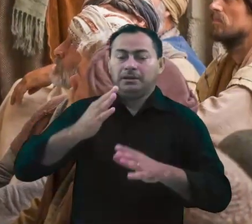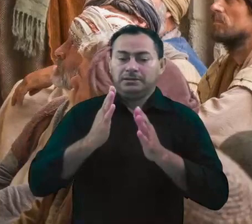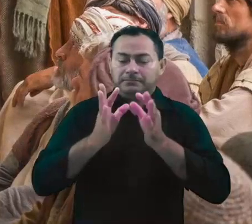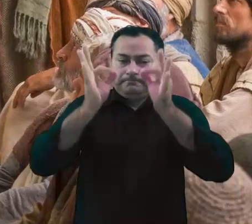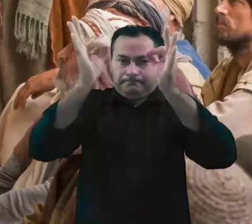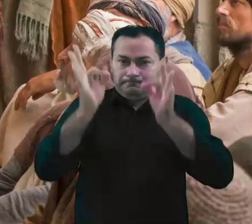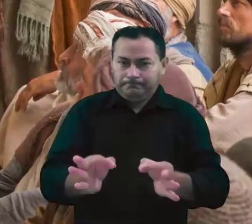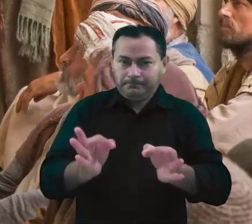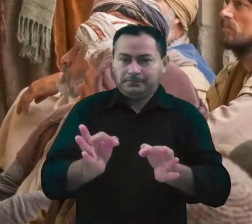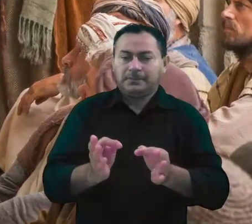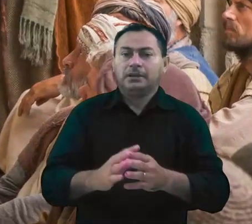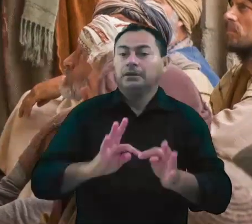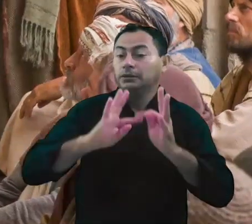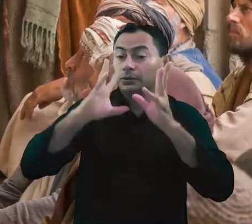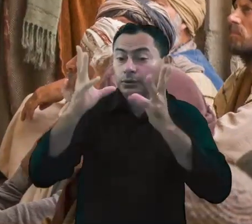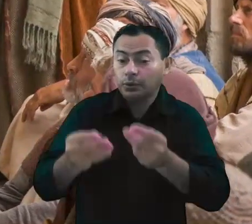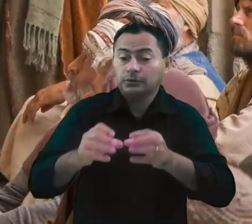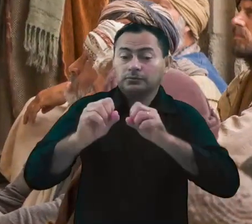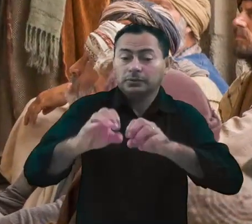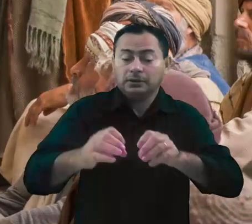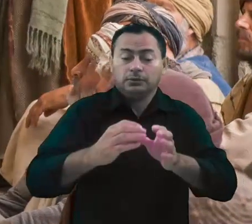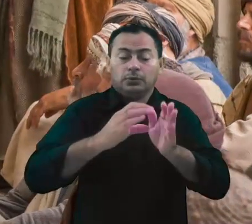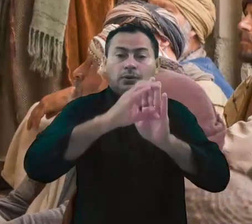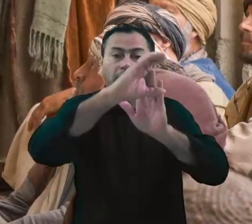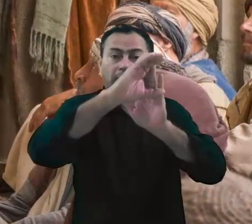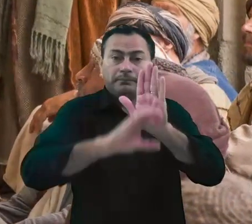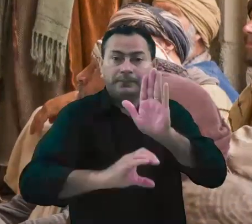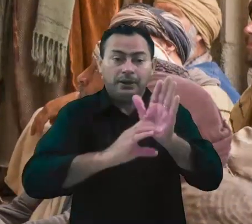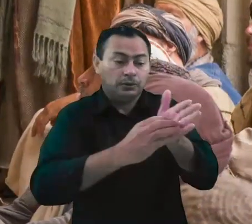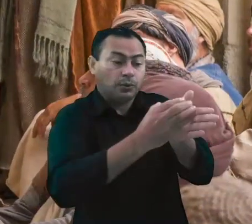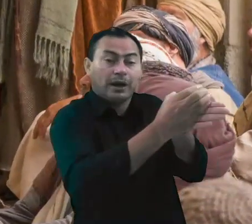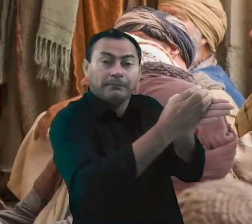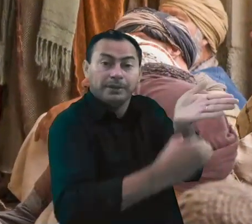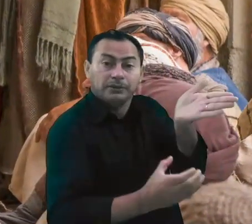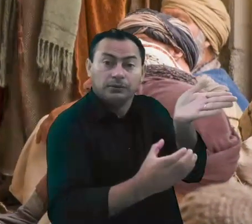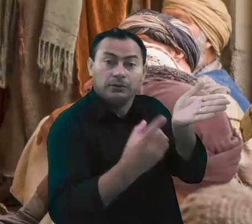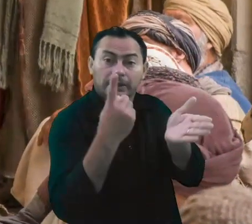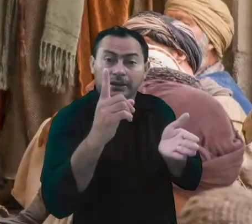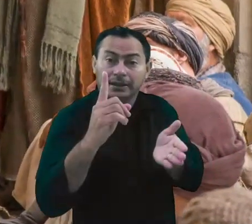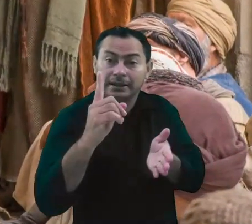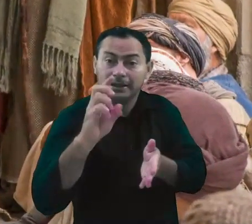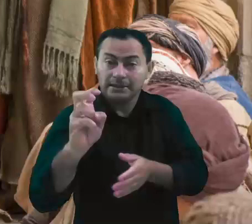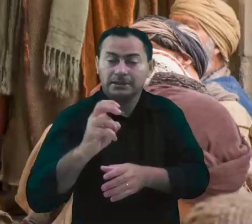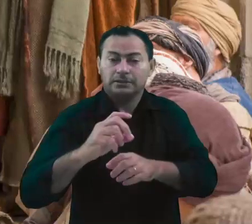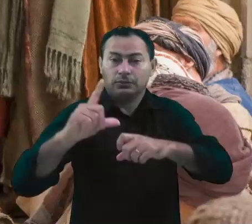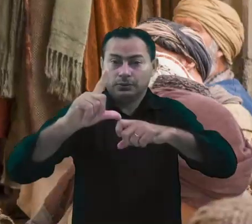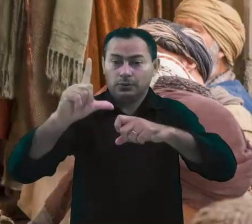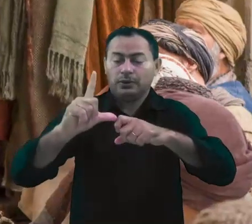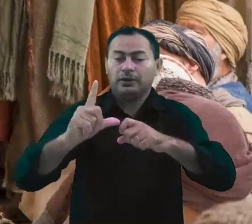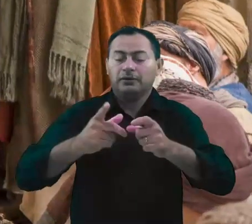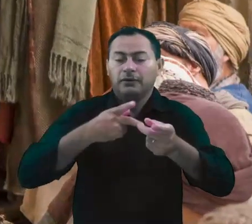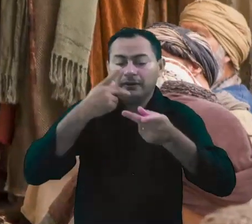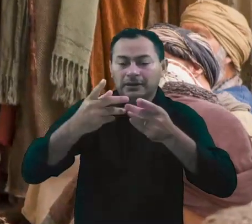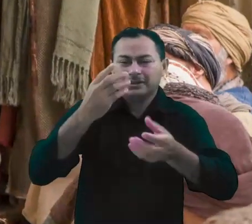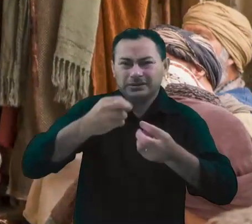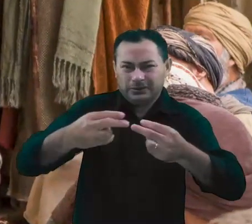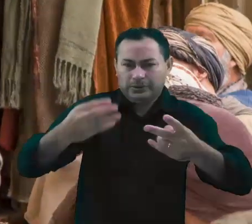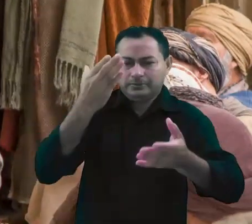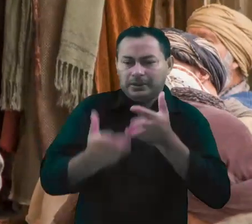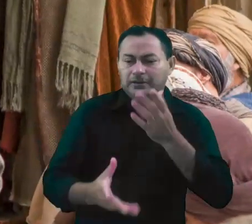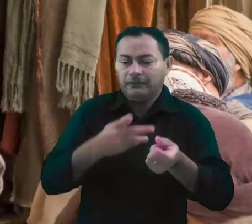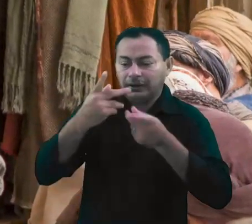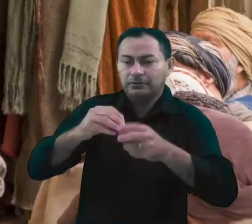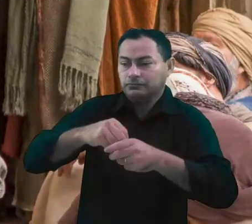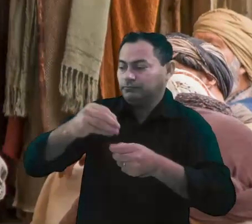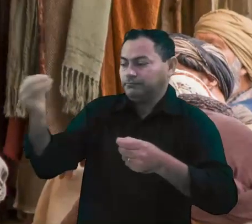maneira mais enfática. Todo o ensino do capítulo 15 de Lucas sobre as coisas perdidas foi dirigido ao público do círculo